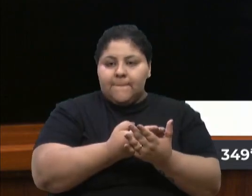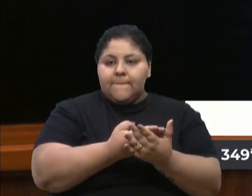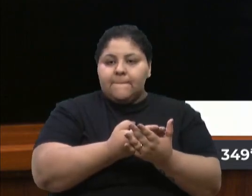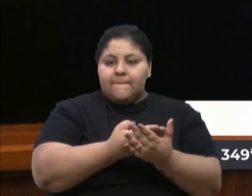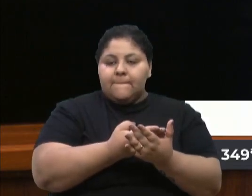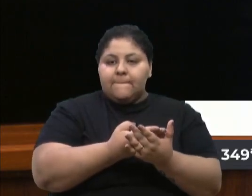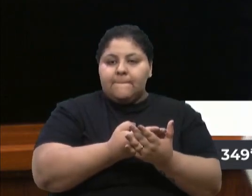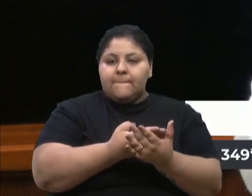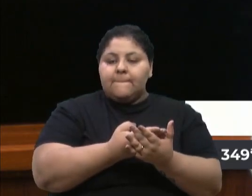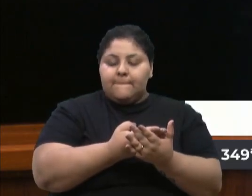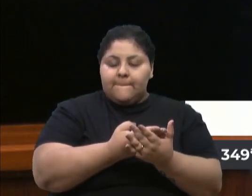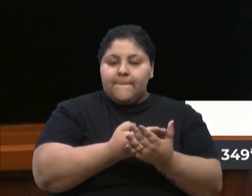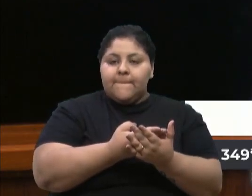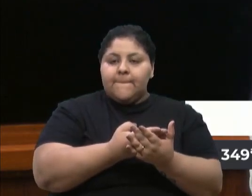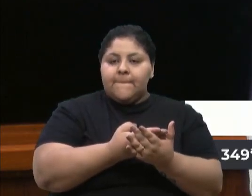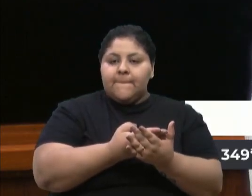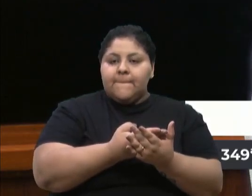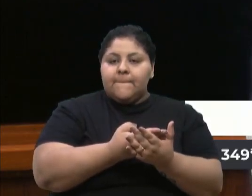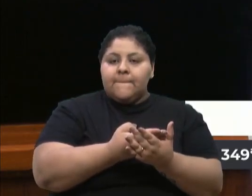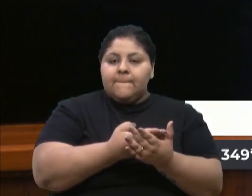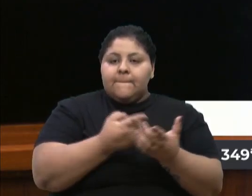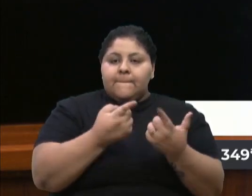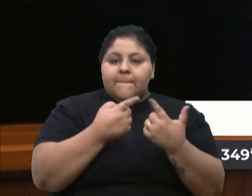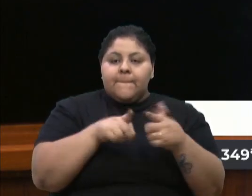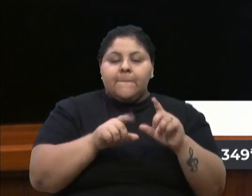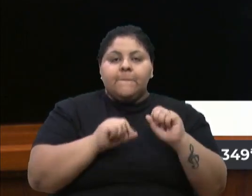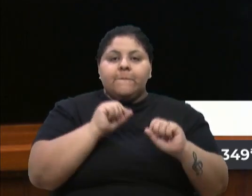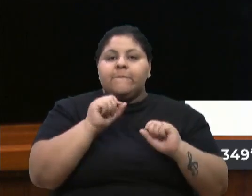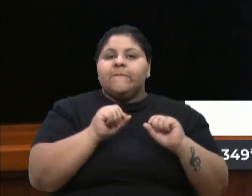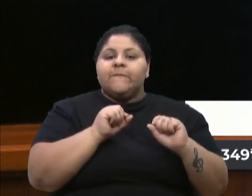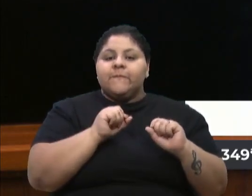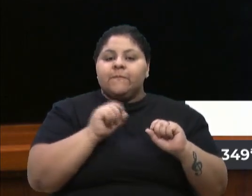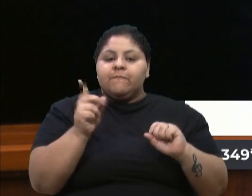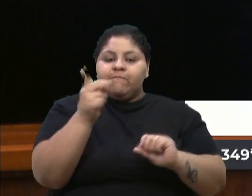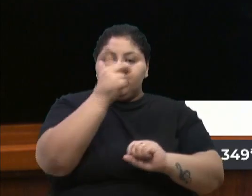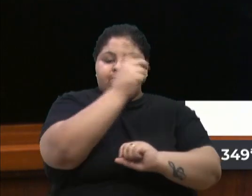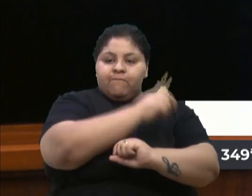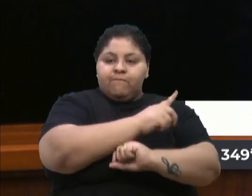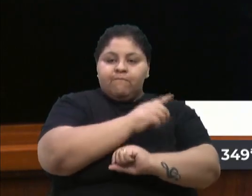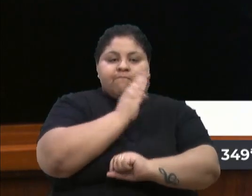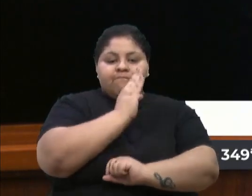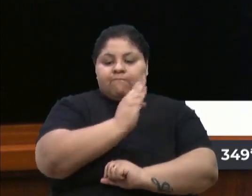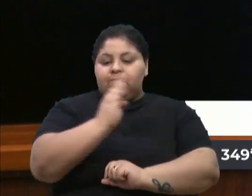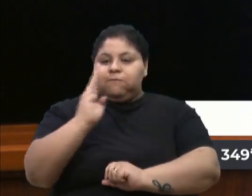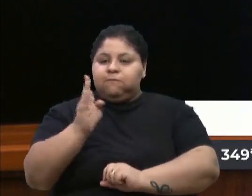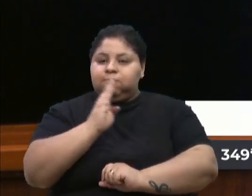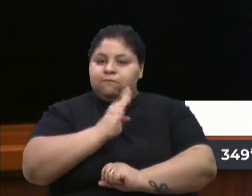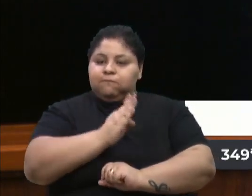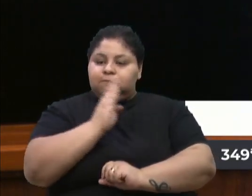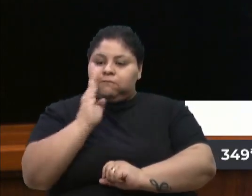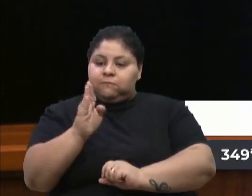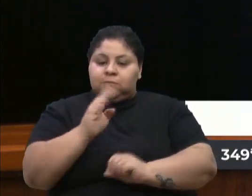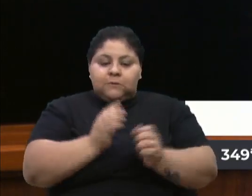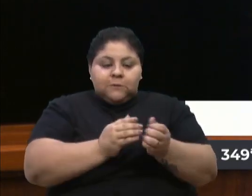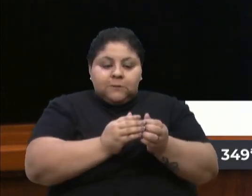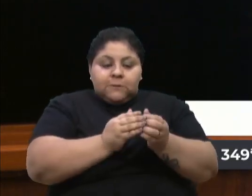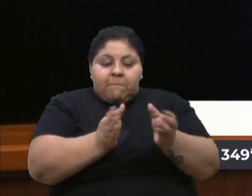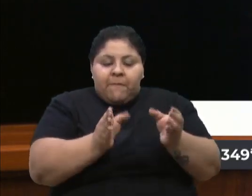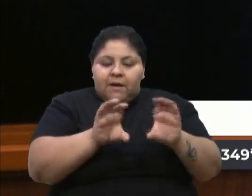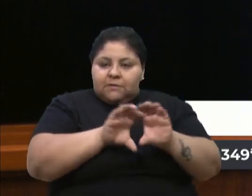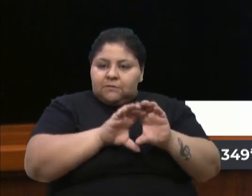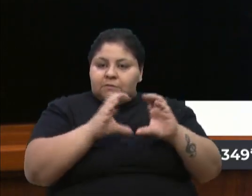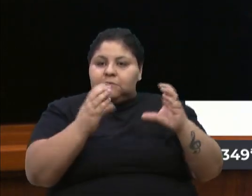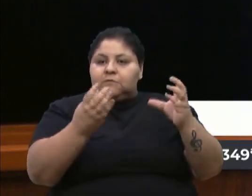as escolas, né? Mas quem sabe um dia a gente pudesse essas bibliotecas das escolas abertas para a comunidade,